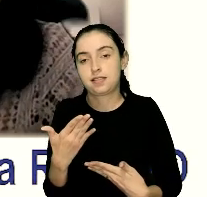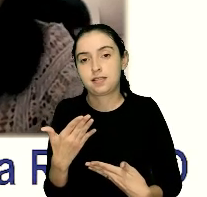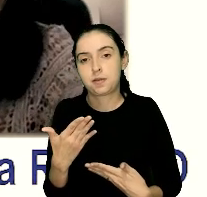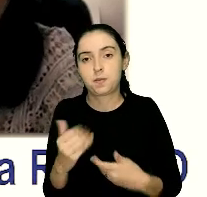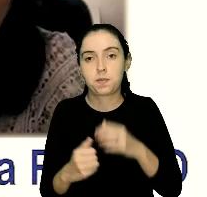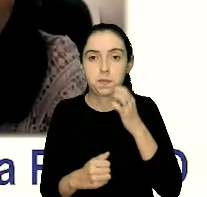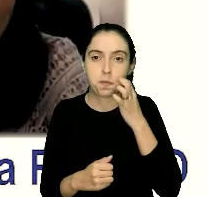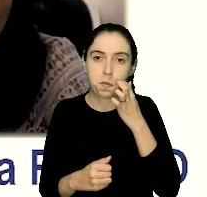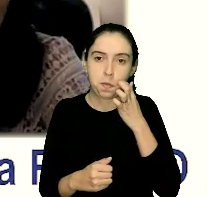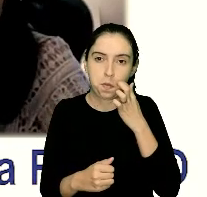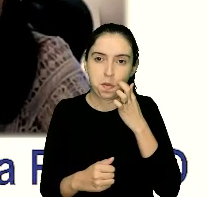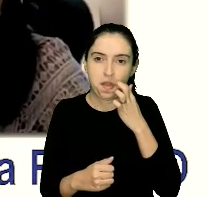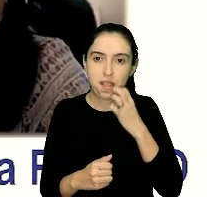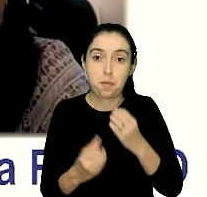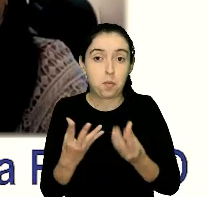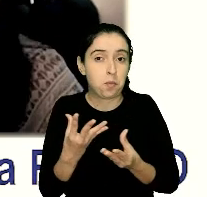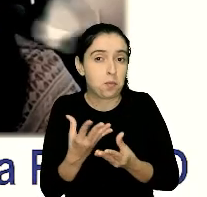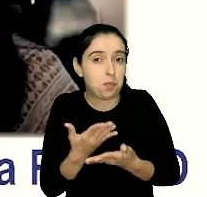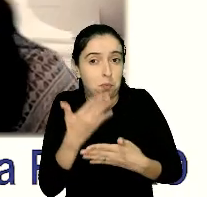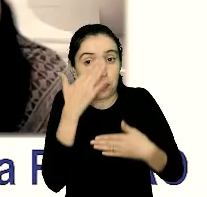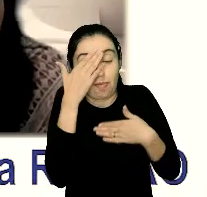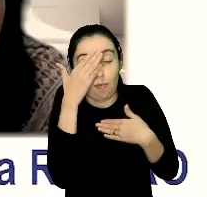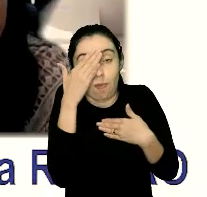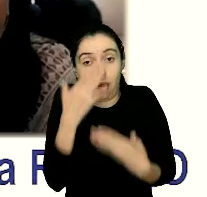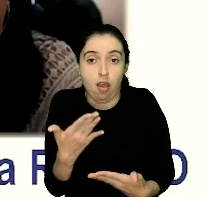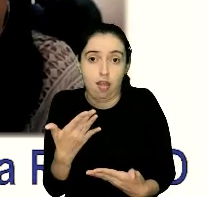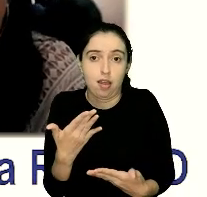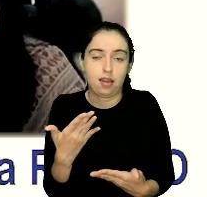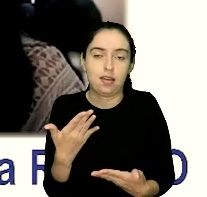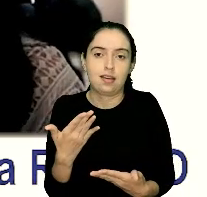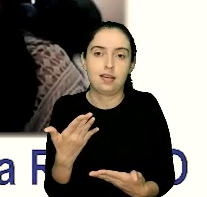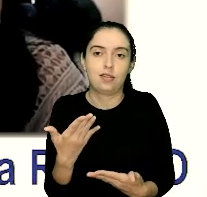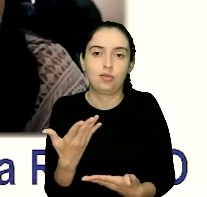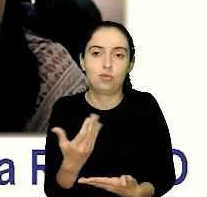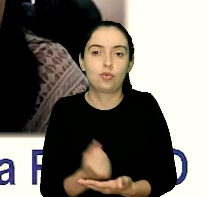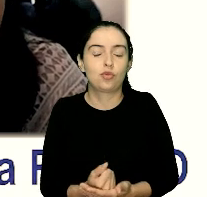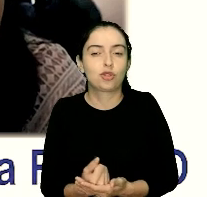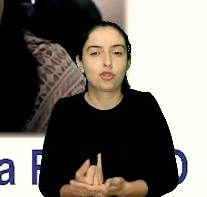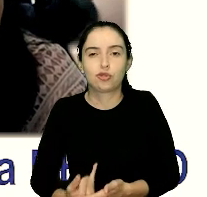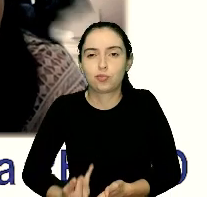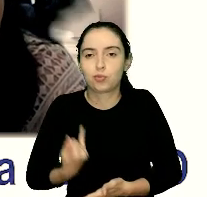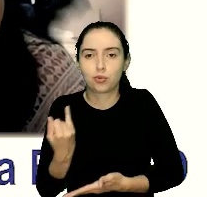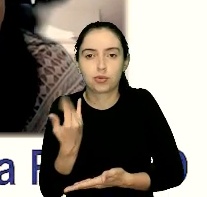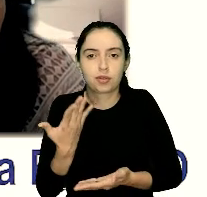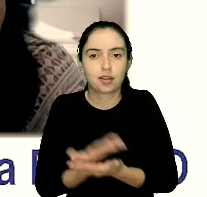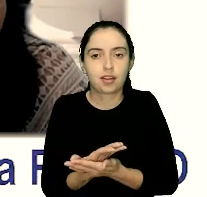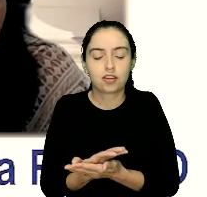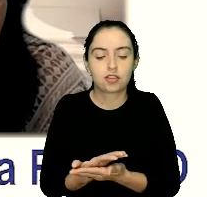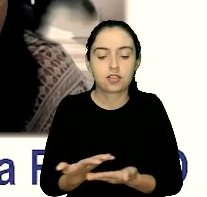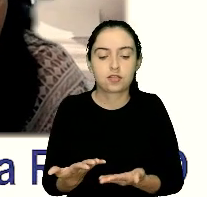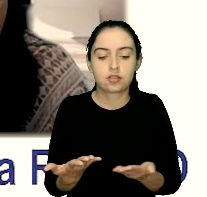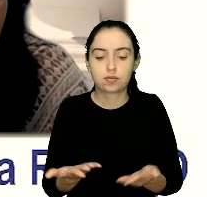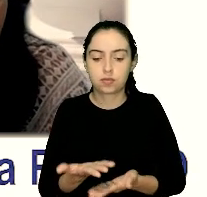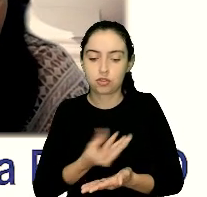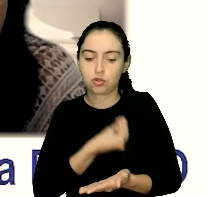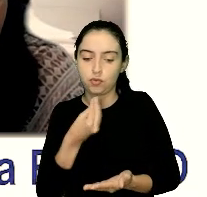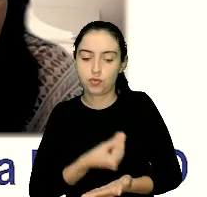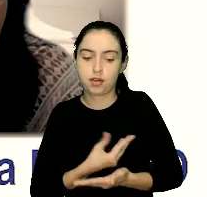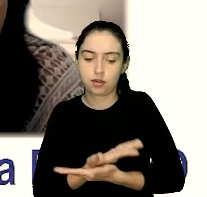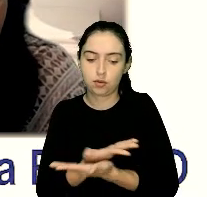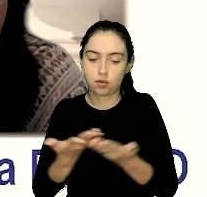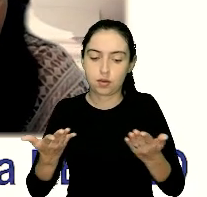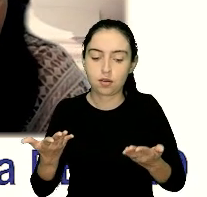muitíssimo a oportunidade de poder estar presente no momento